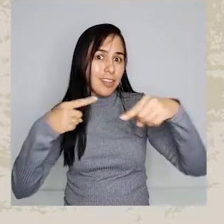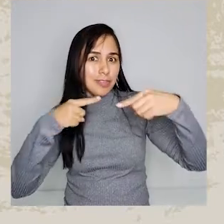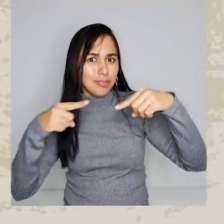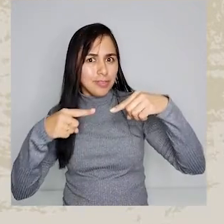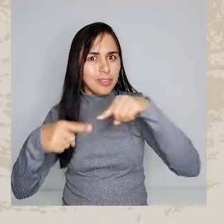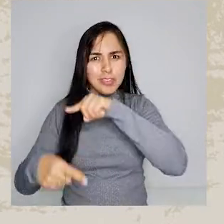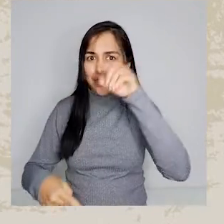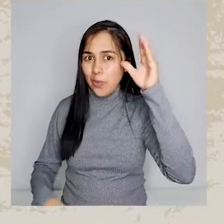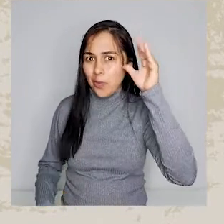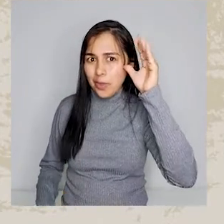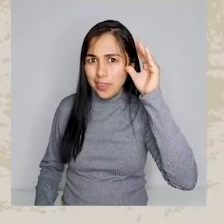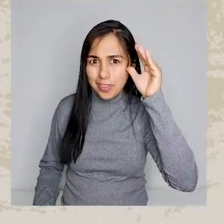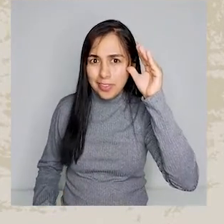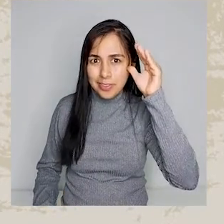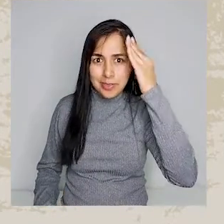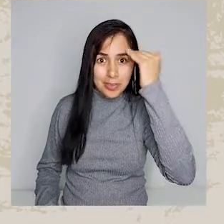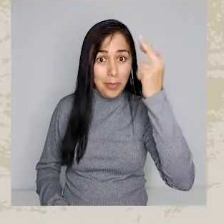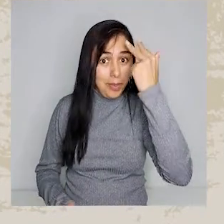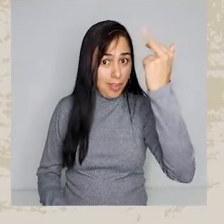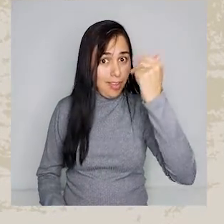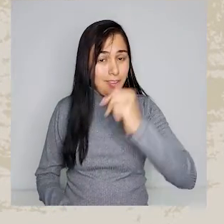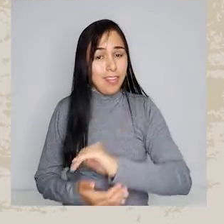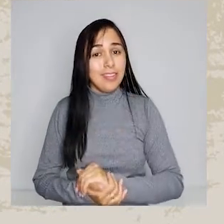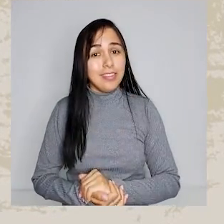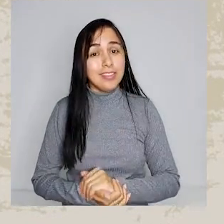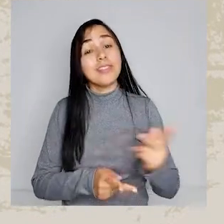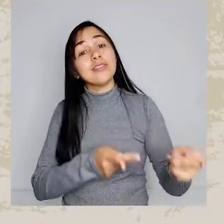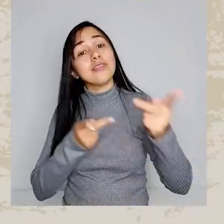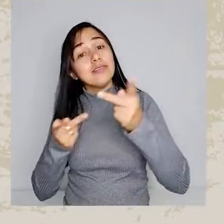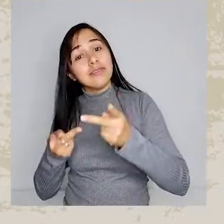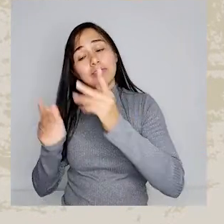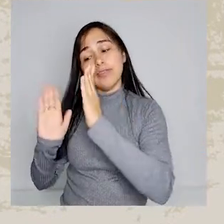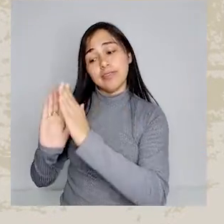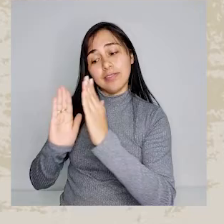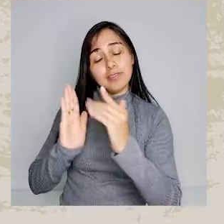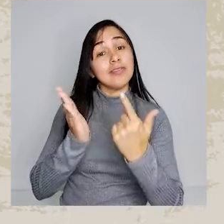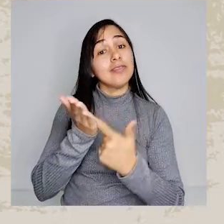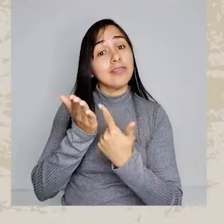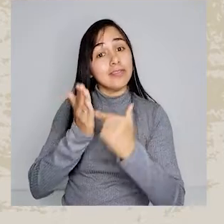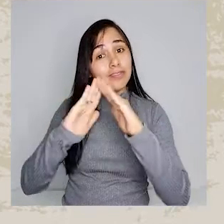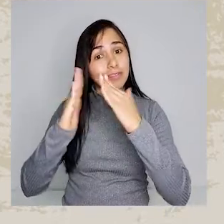Ficou curioso ou curiosa por essa história? Então visite uma das